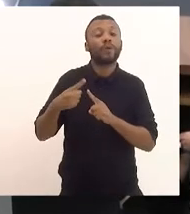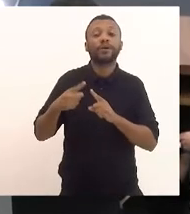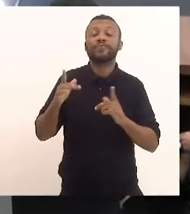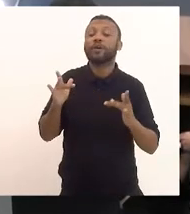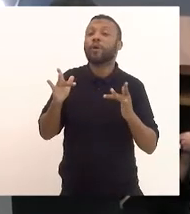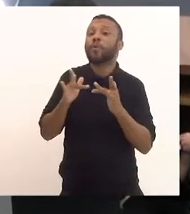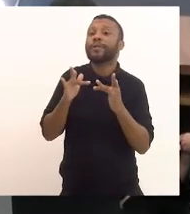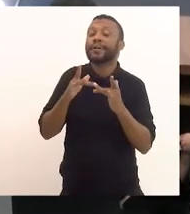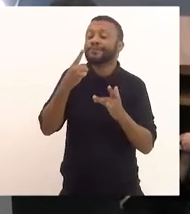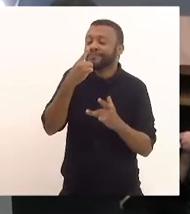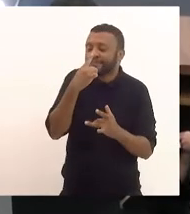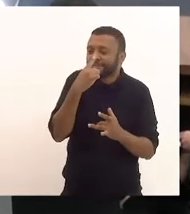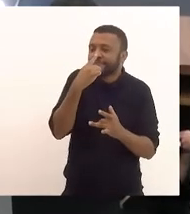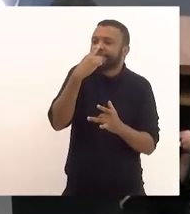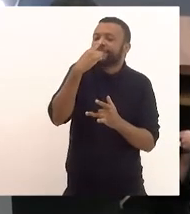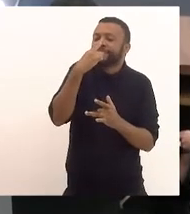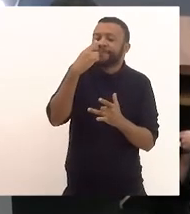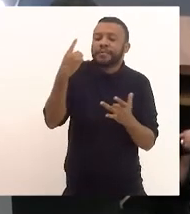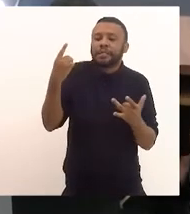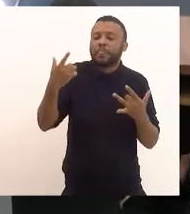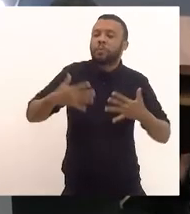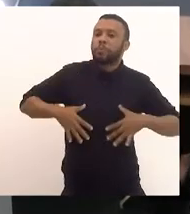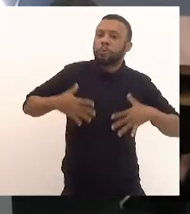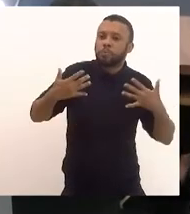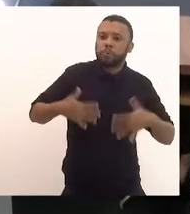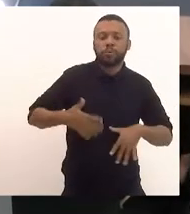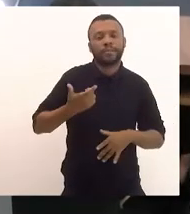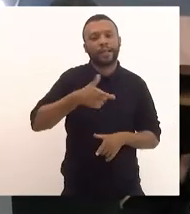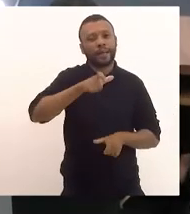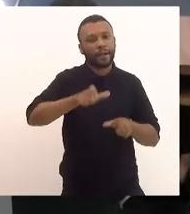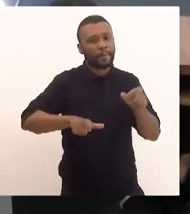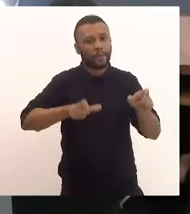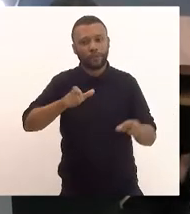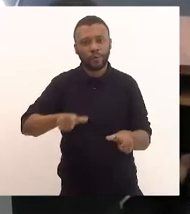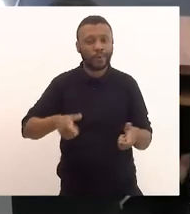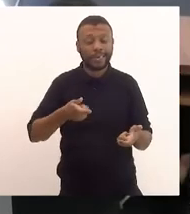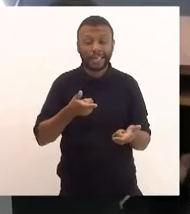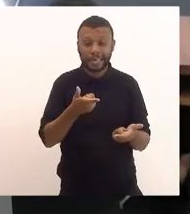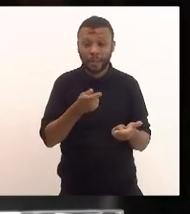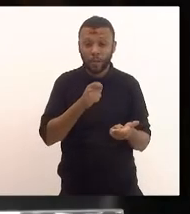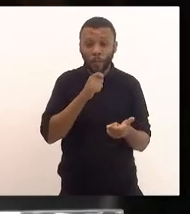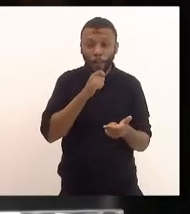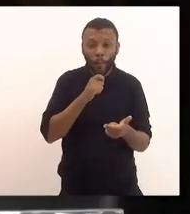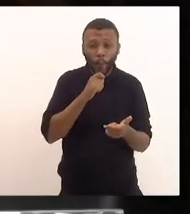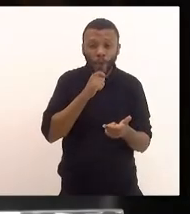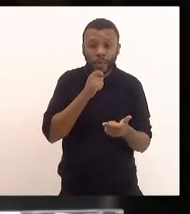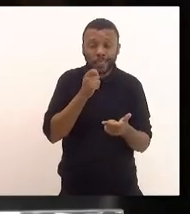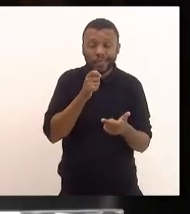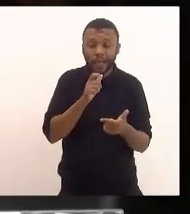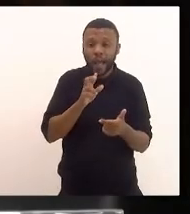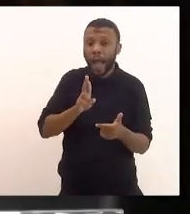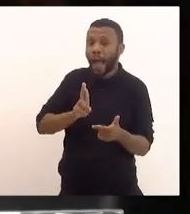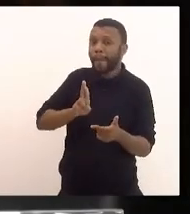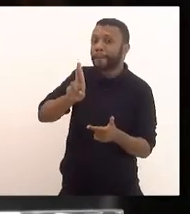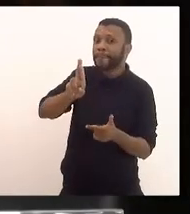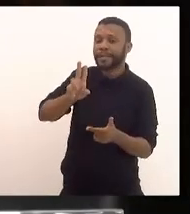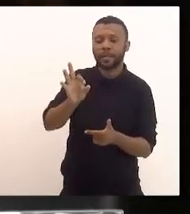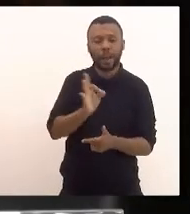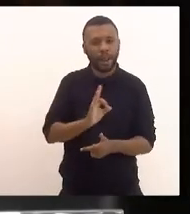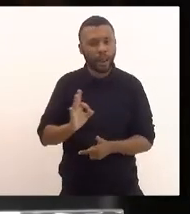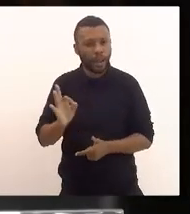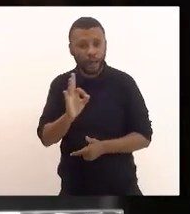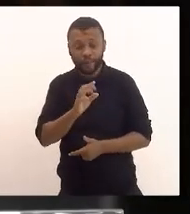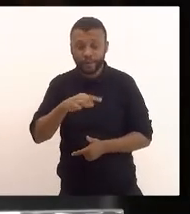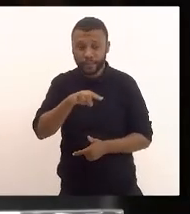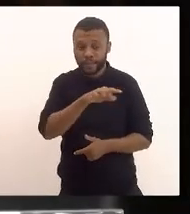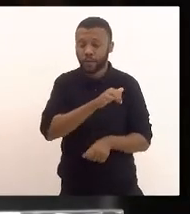o drama daquelas pessoas que não têm voz e vocês são os melhores